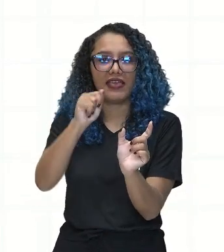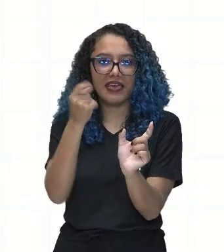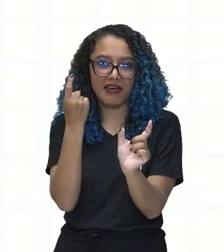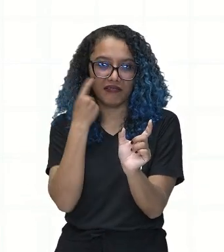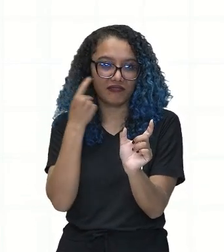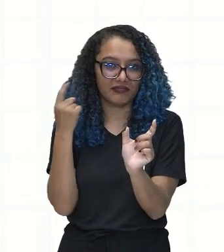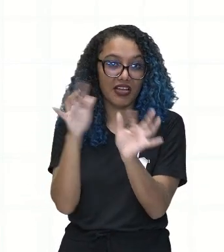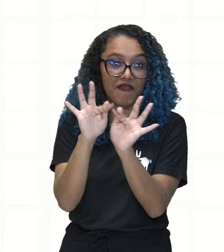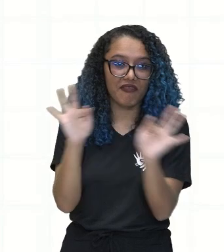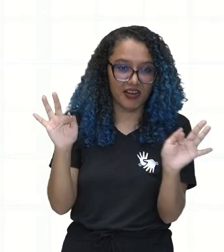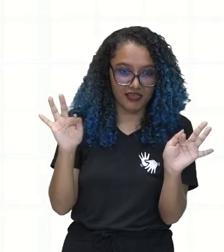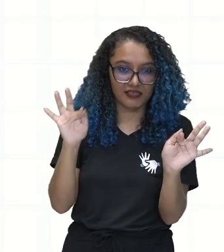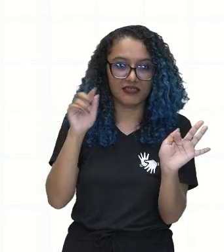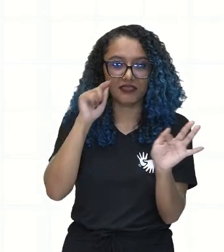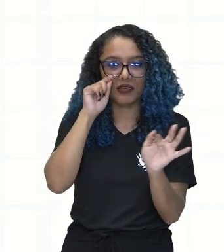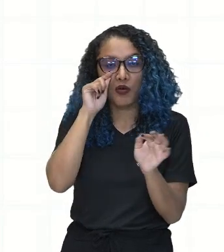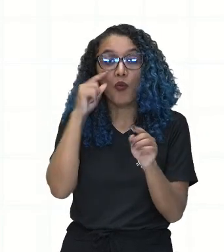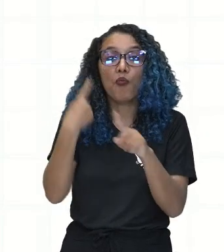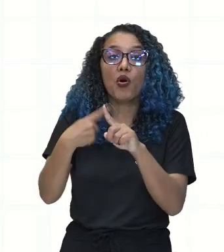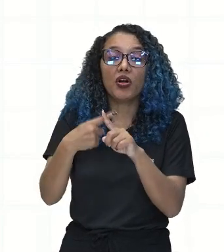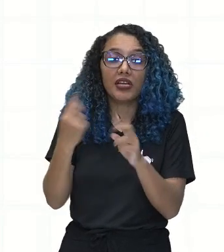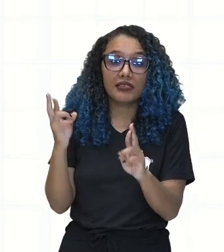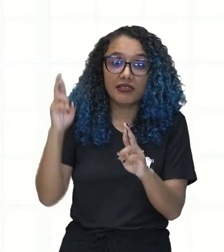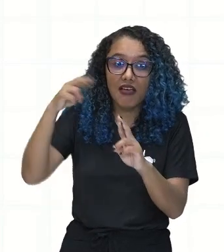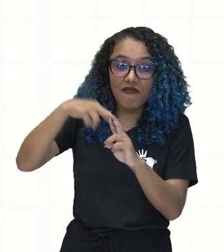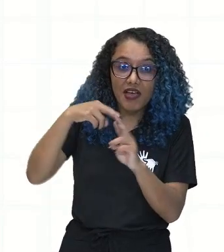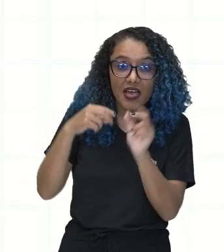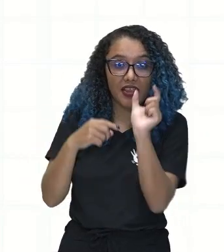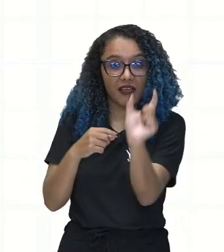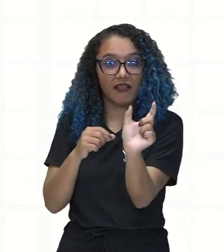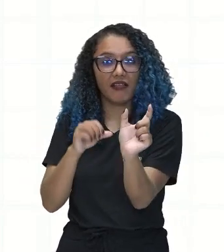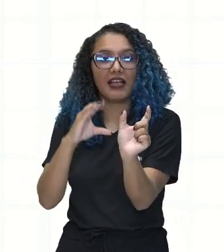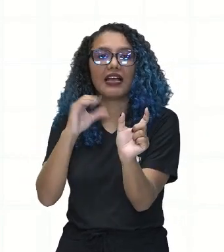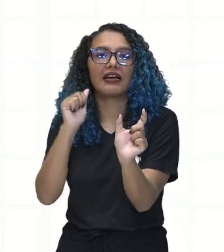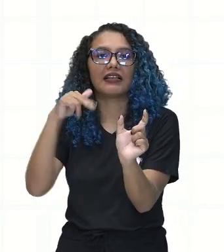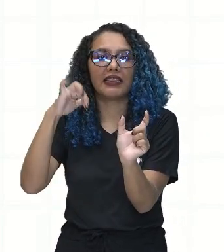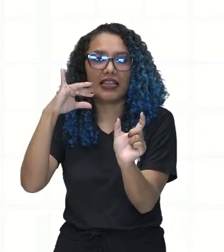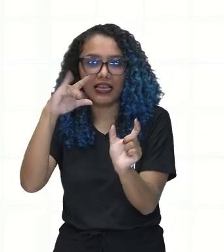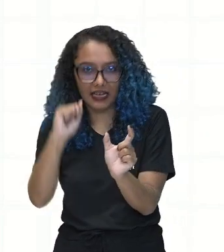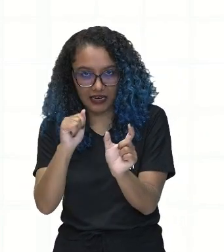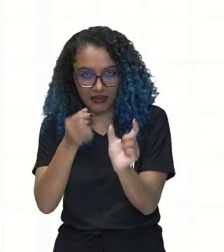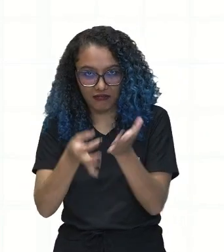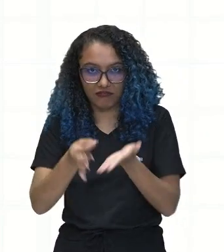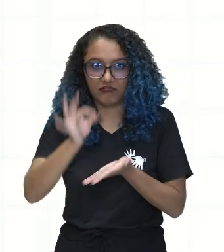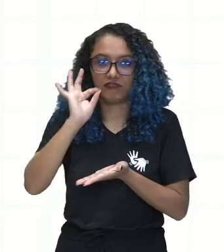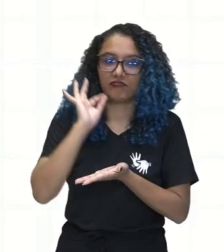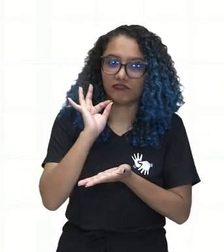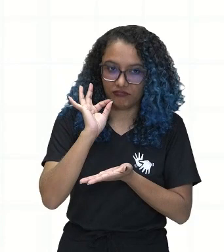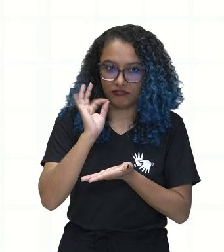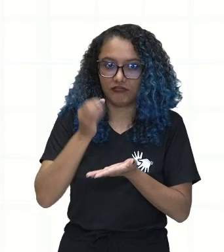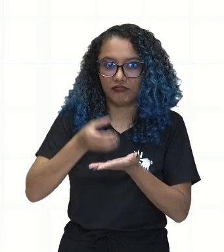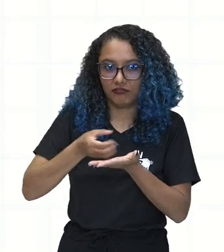o substantivo caneca. Tomei meia caneca de café.